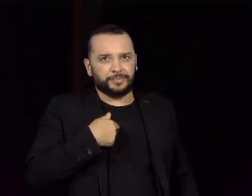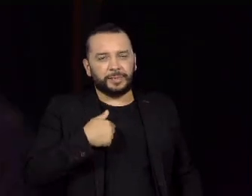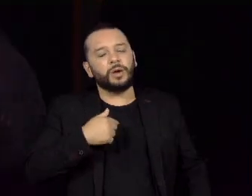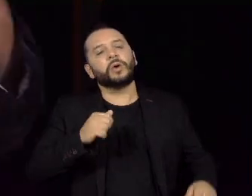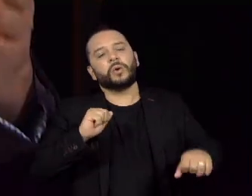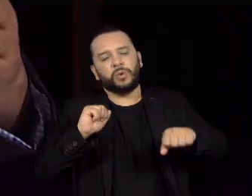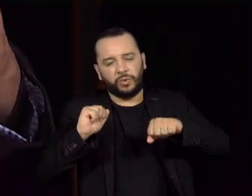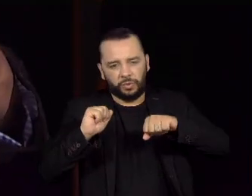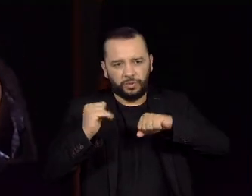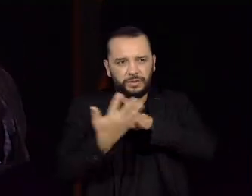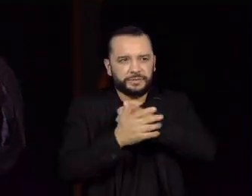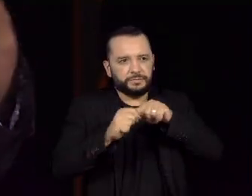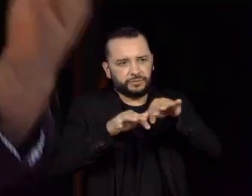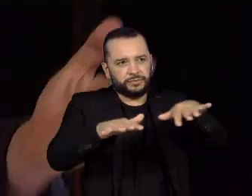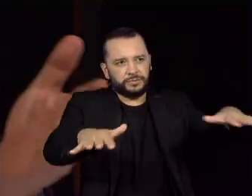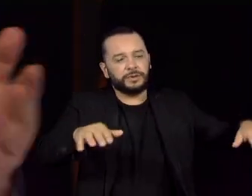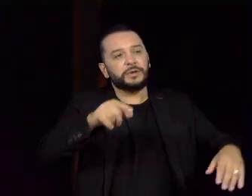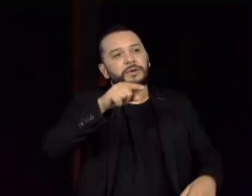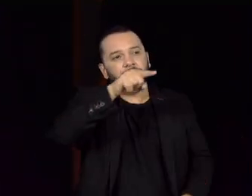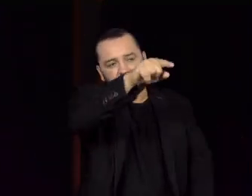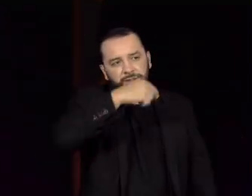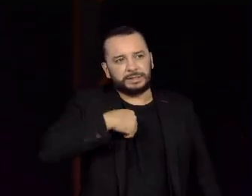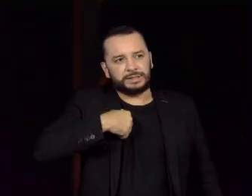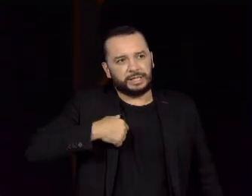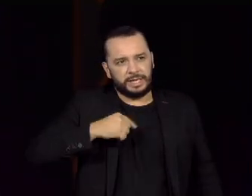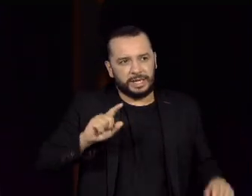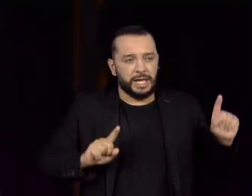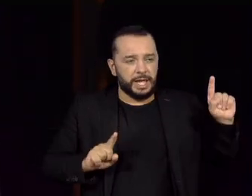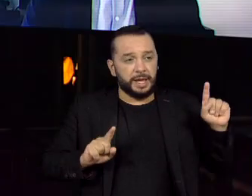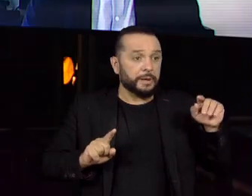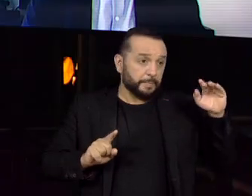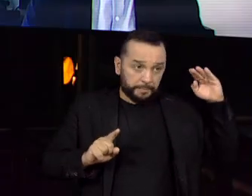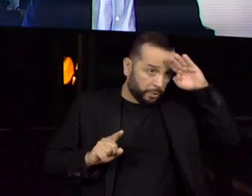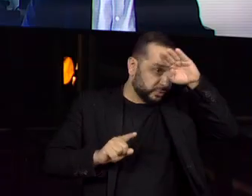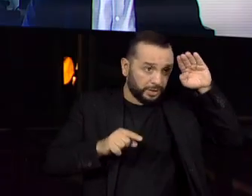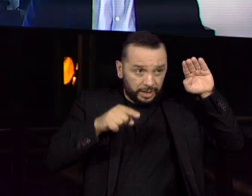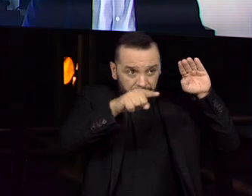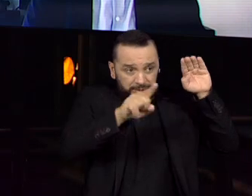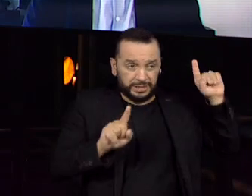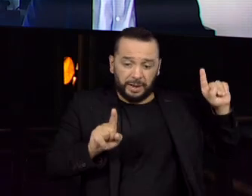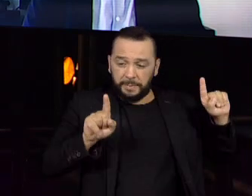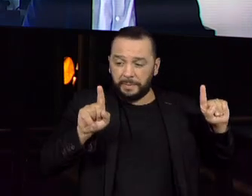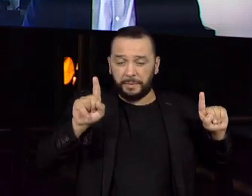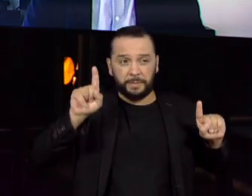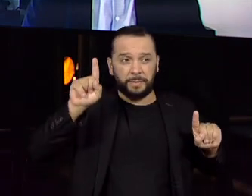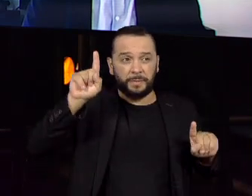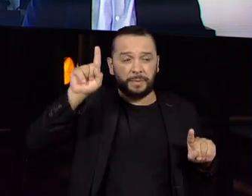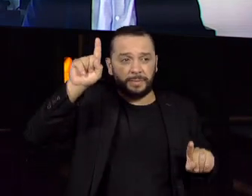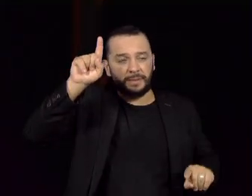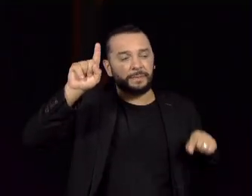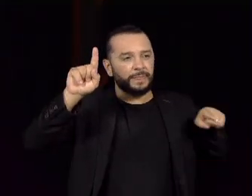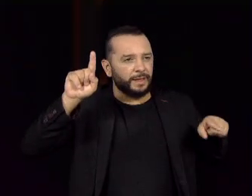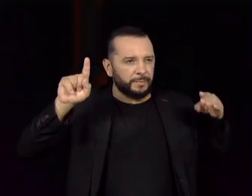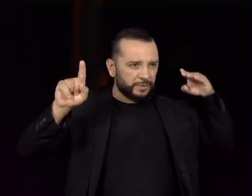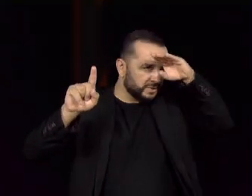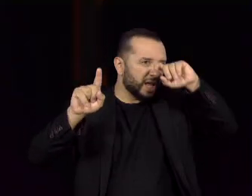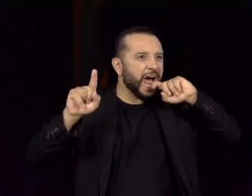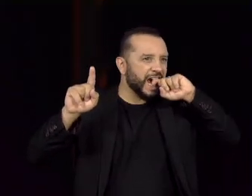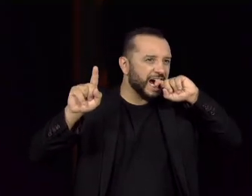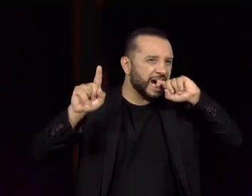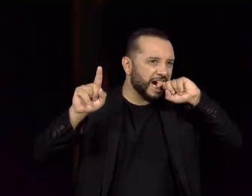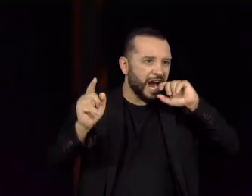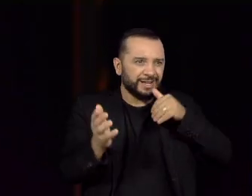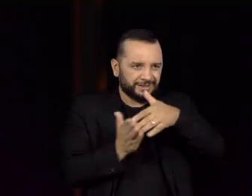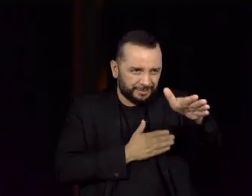e uma avaliação melhor que a do presidente. Você acha que isso pesou na sua demissão? Você